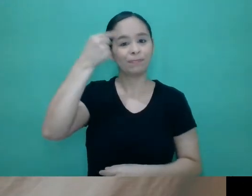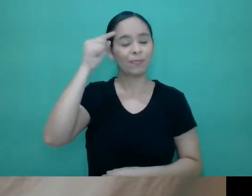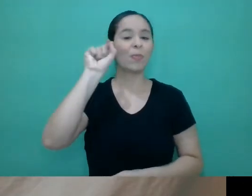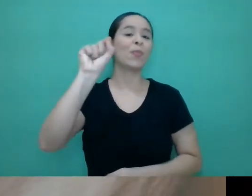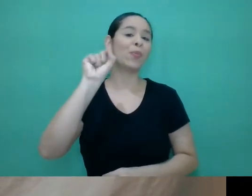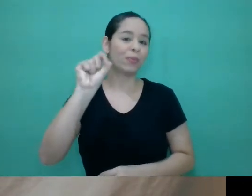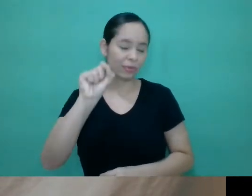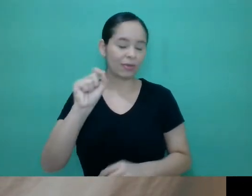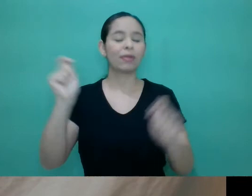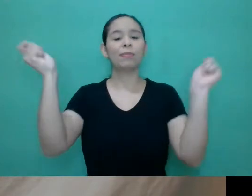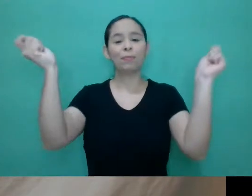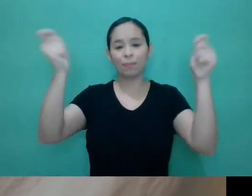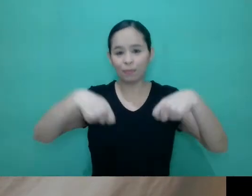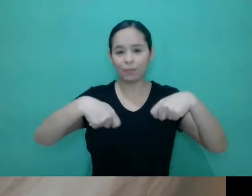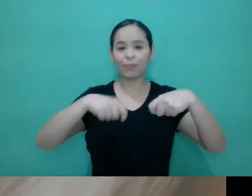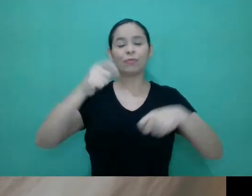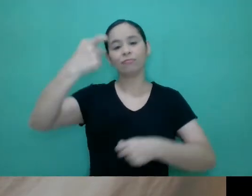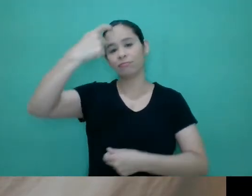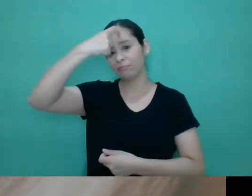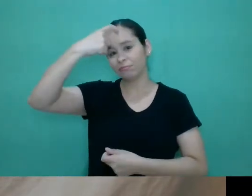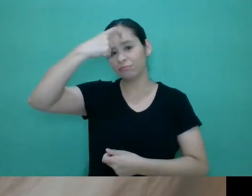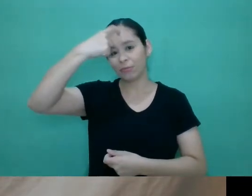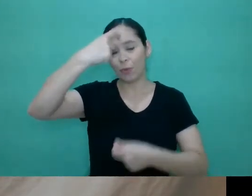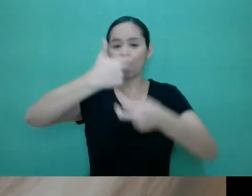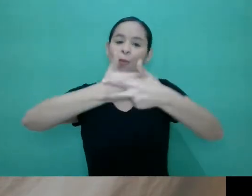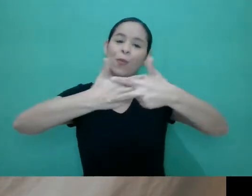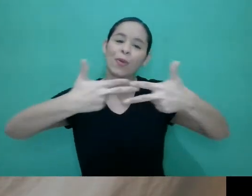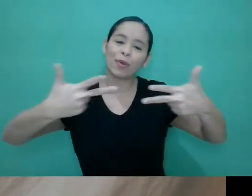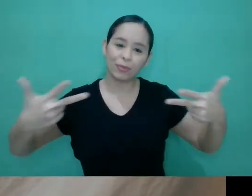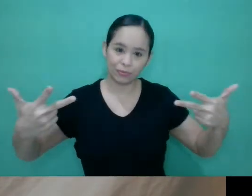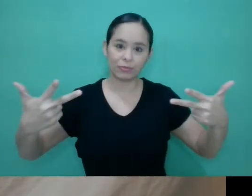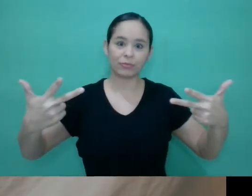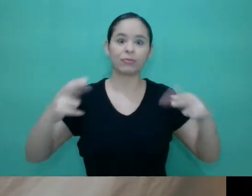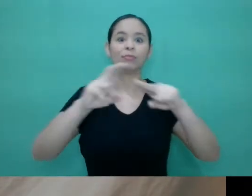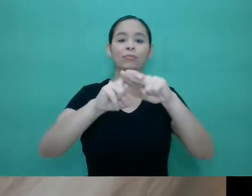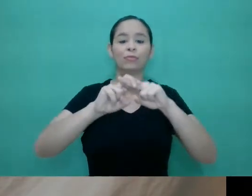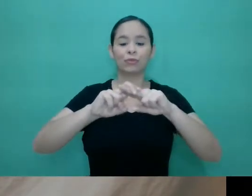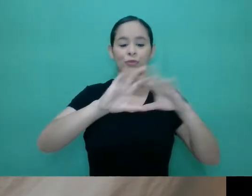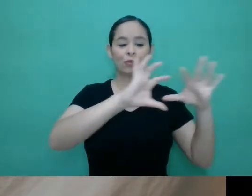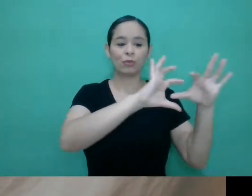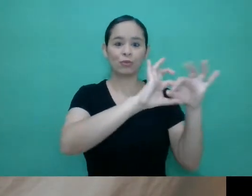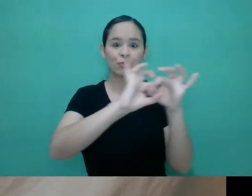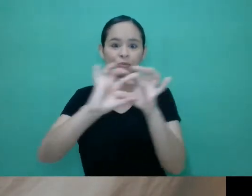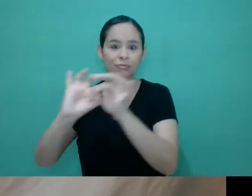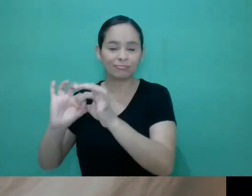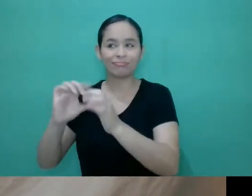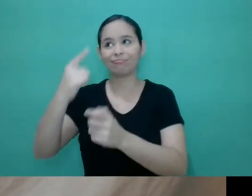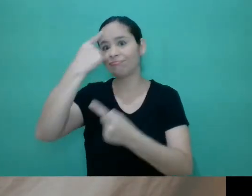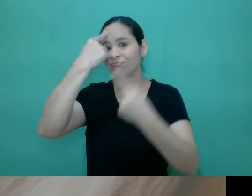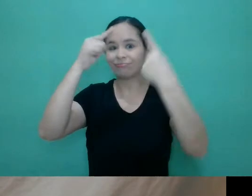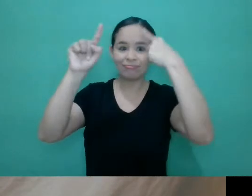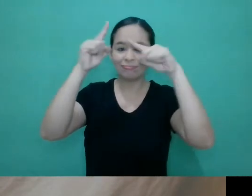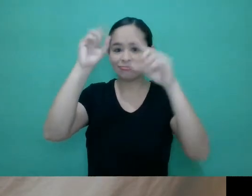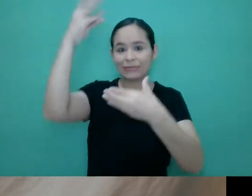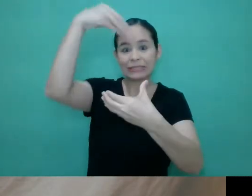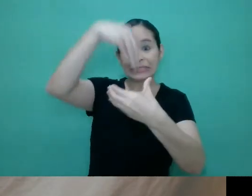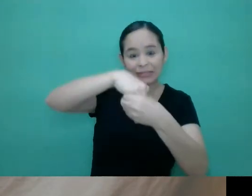ensaio proporciona um pensamento sobre alguma coisa. E o conjunto de ideias ali disposto nesse